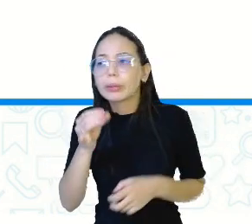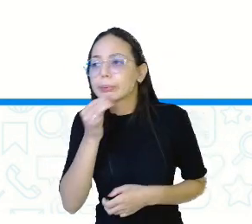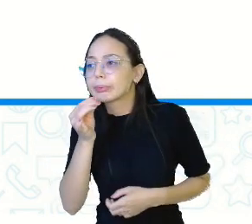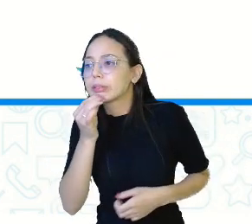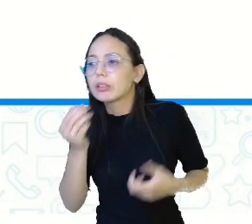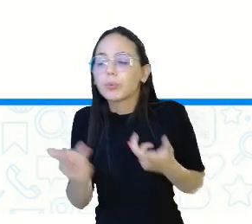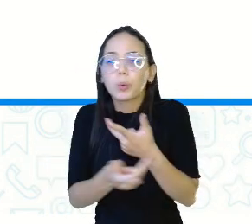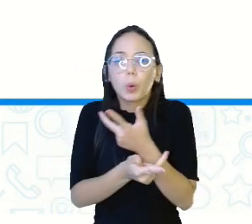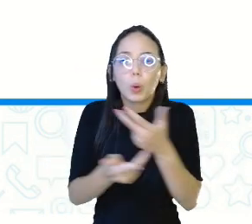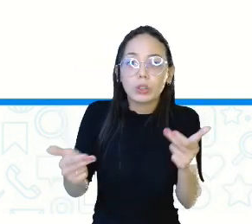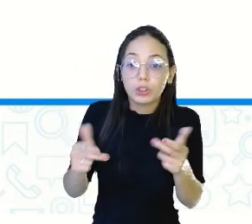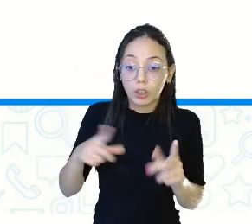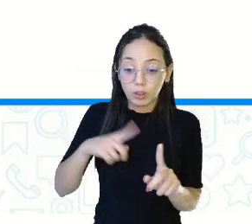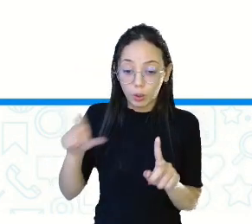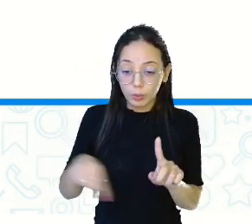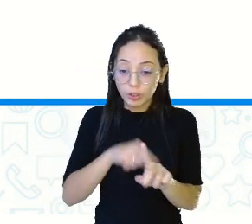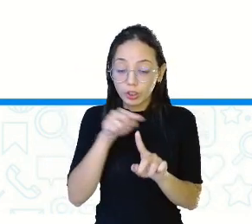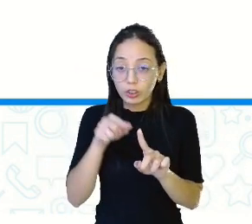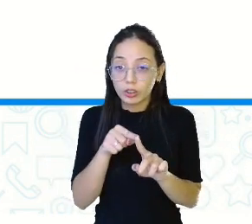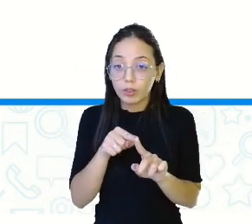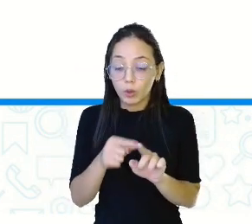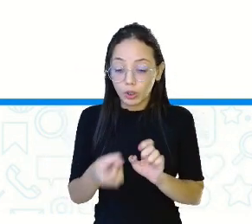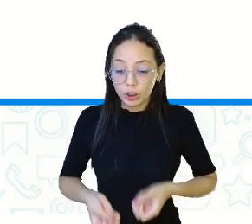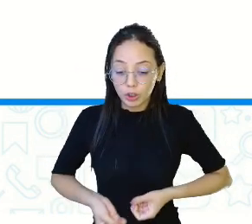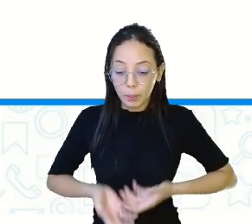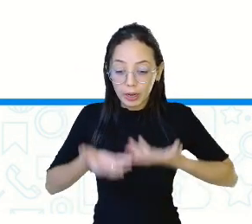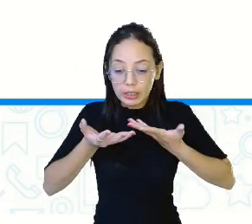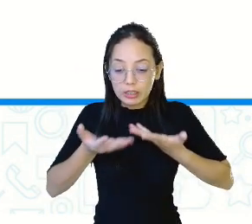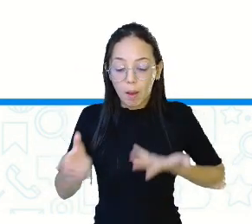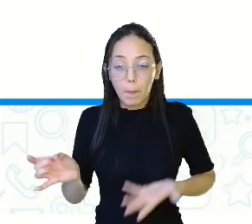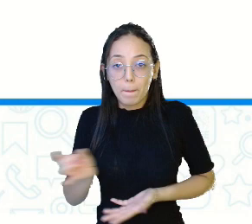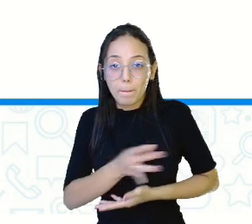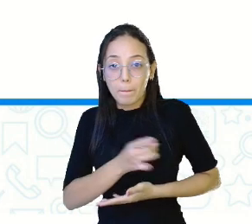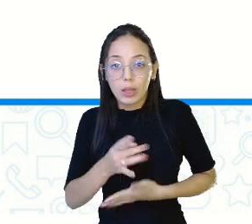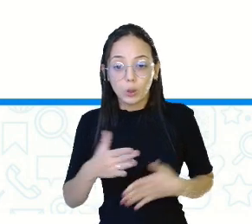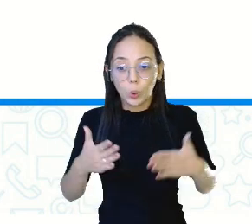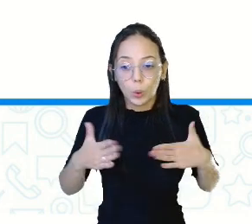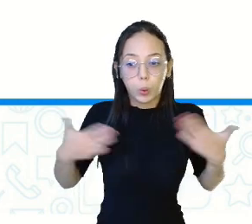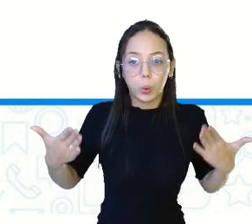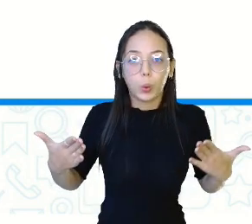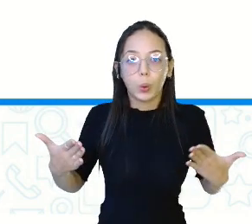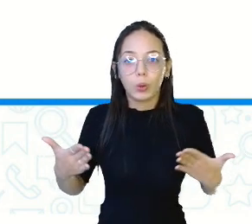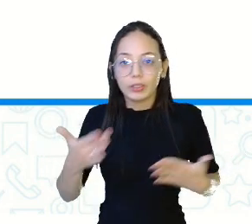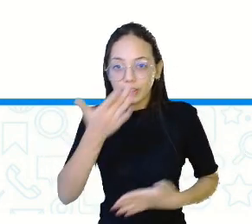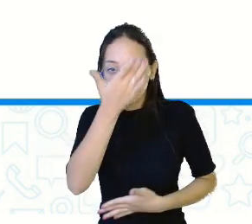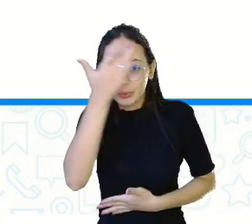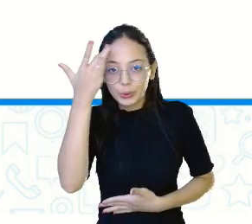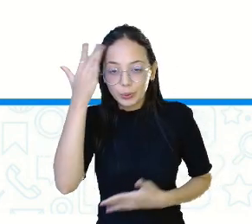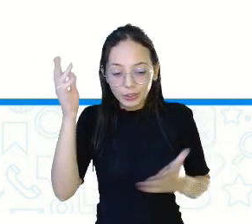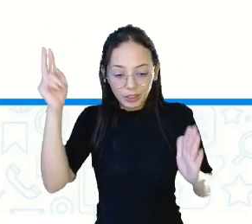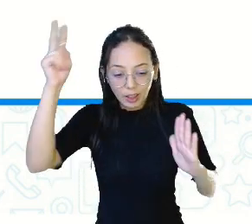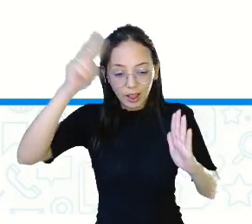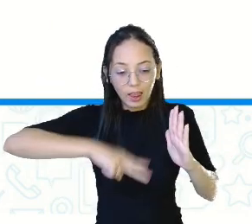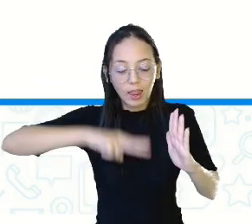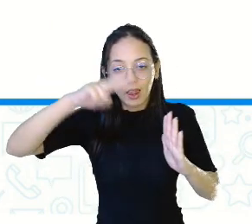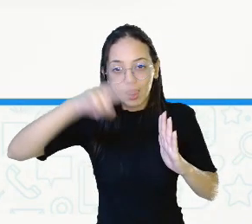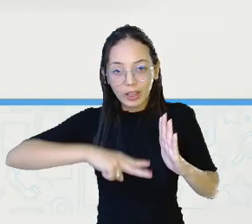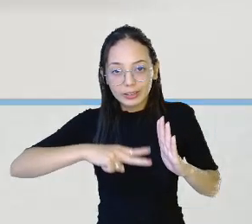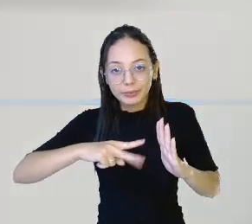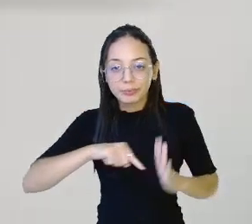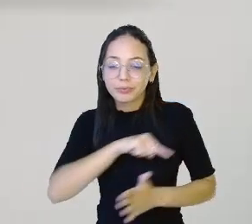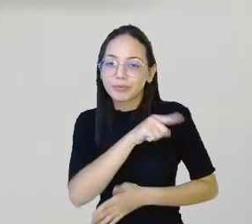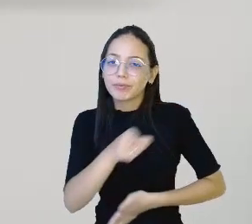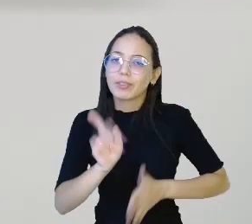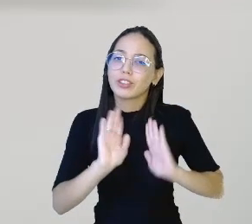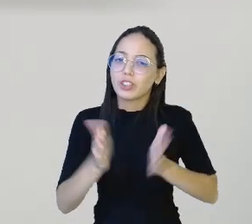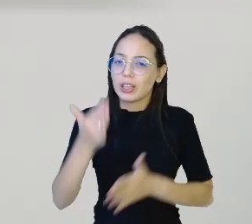não, com a intenção de expressar medo e susto nas pessoas que leem. Então, você já entendeu